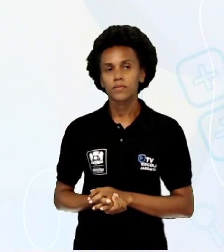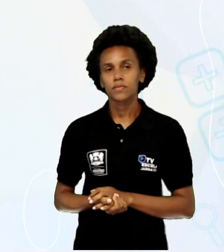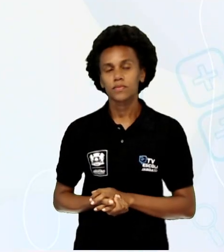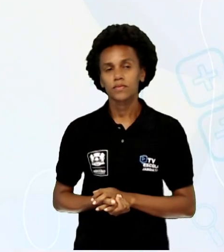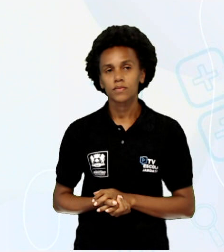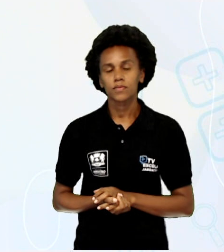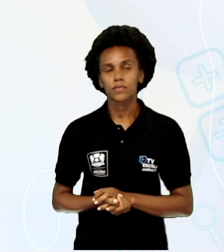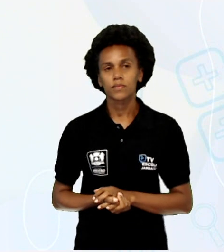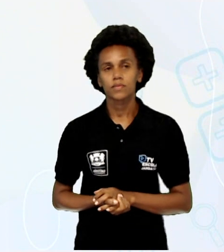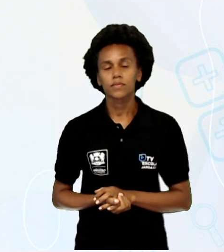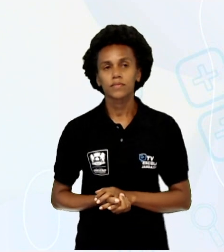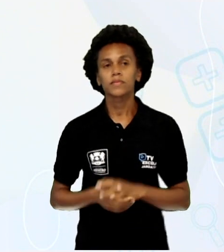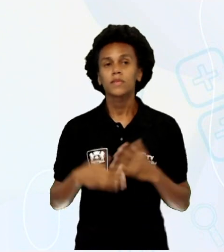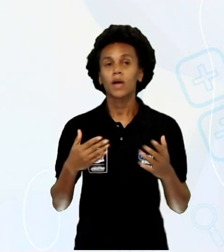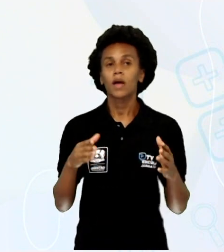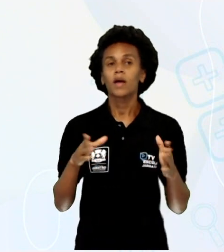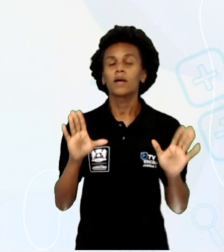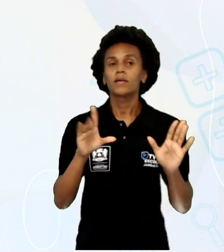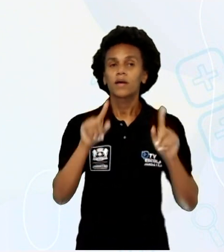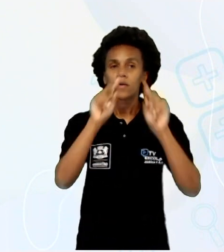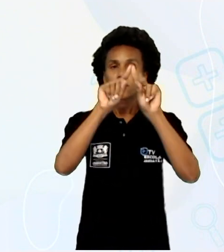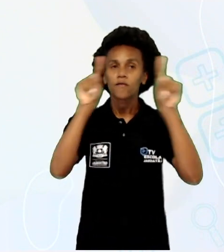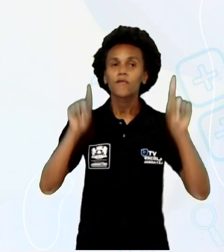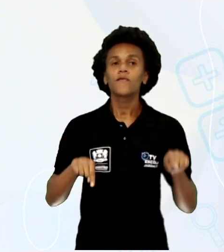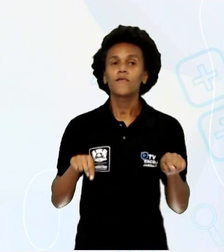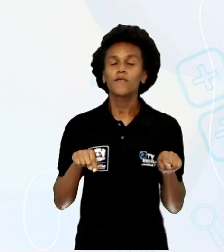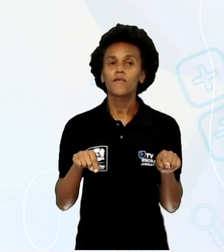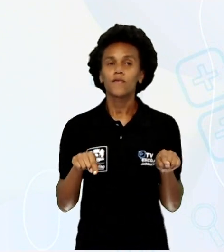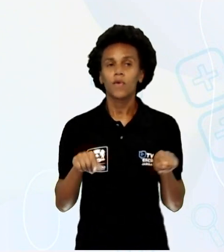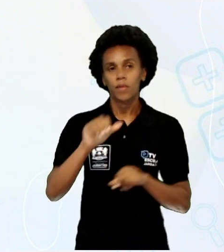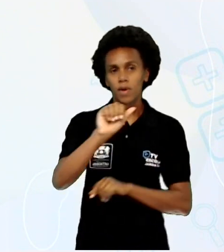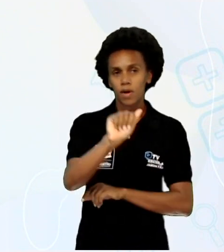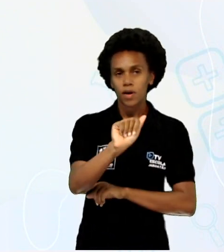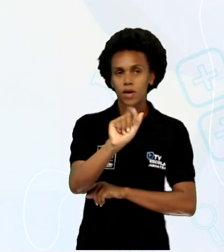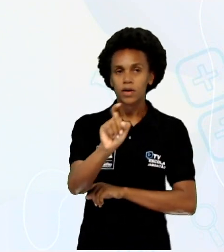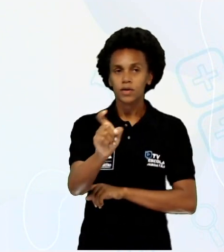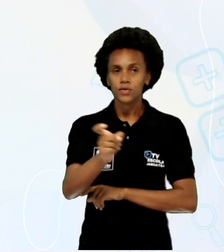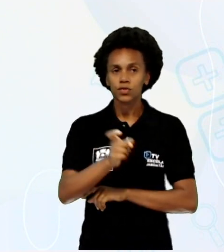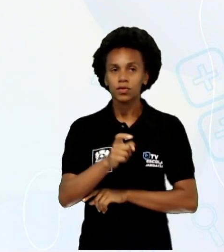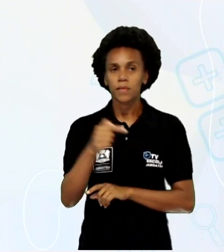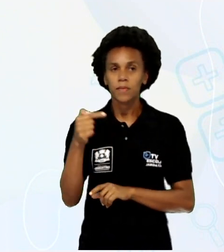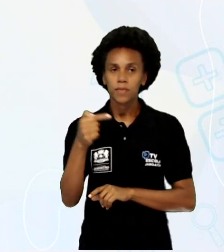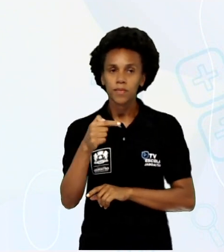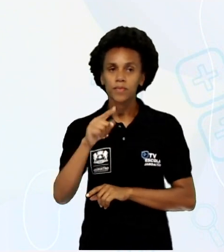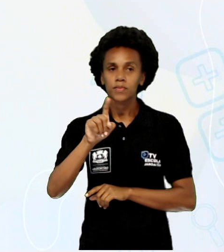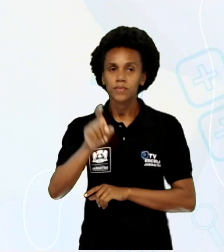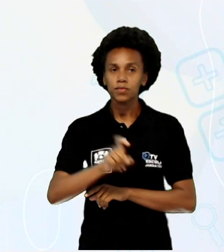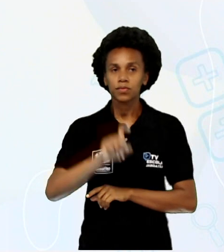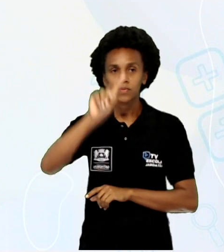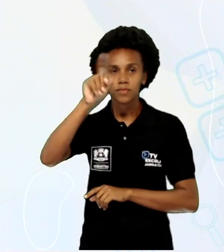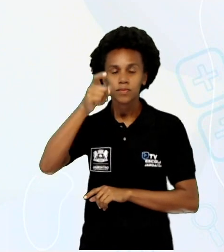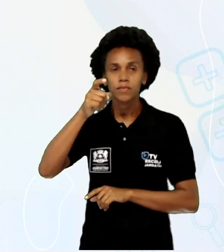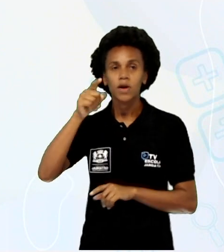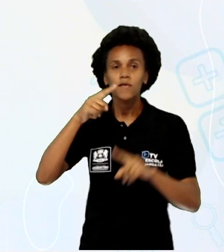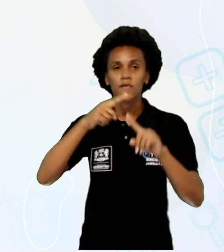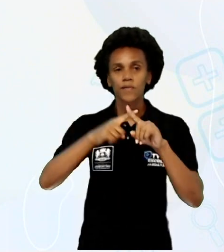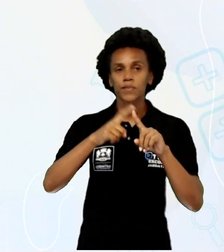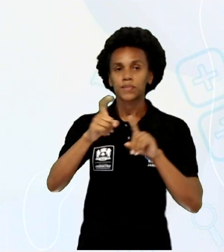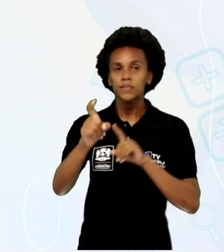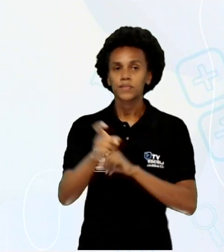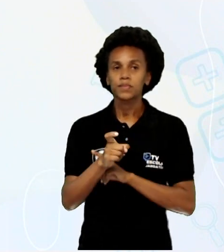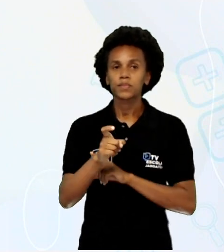forma fatorada, que é essa, a vezes x menos x' vezes x menos x duas linhas igual a